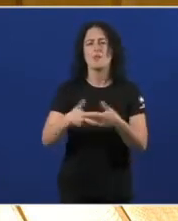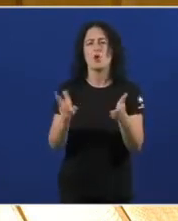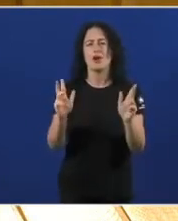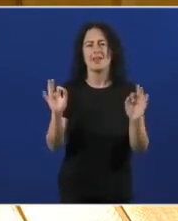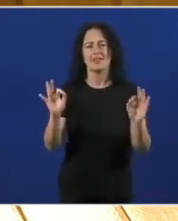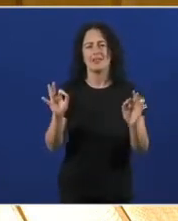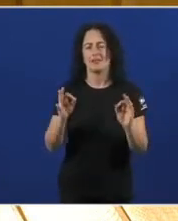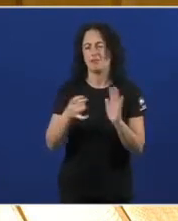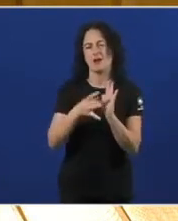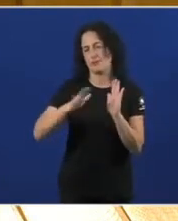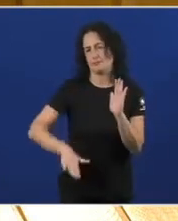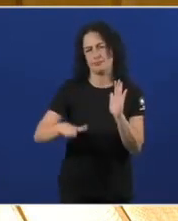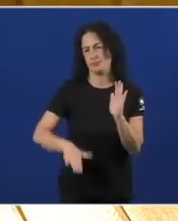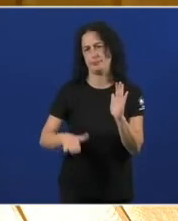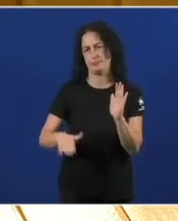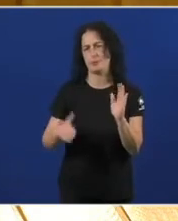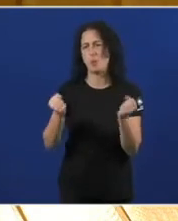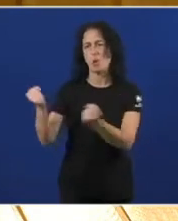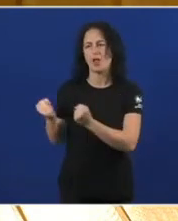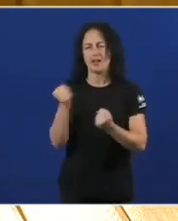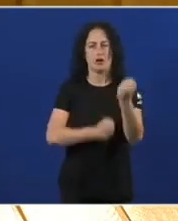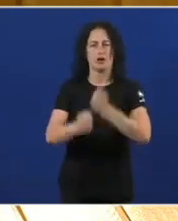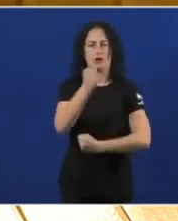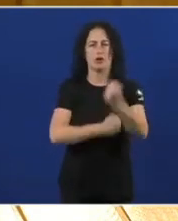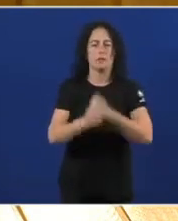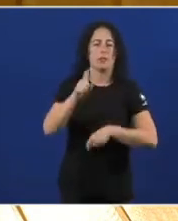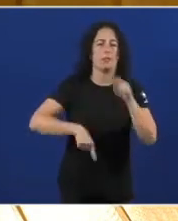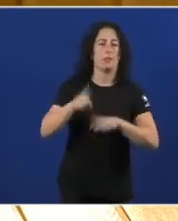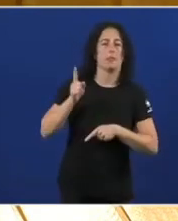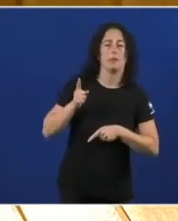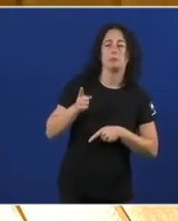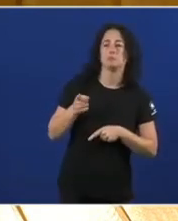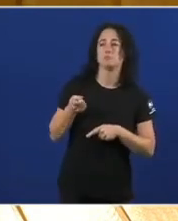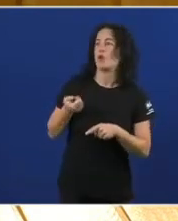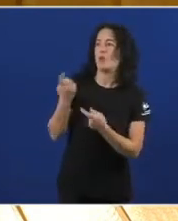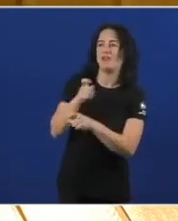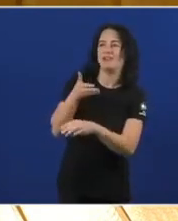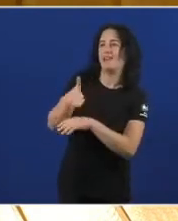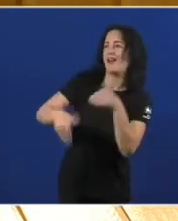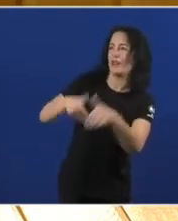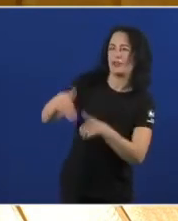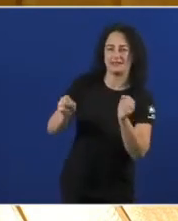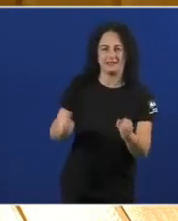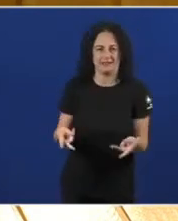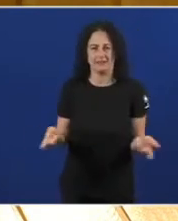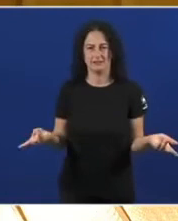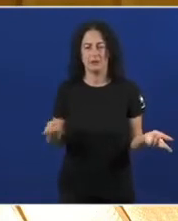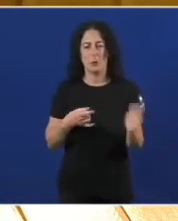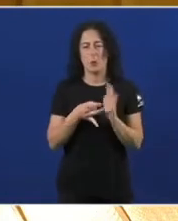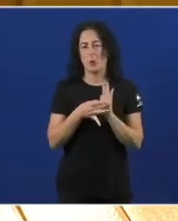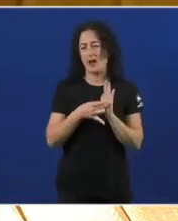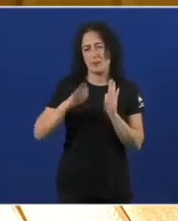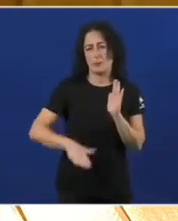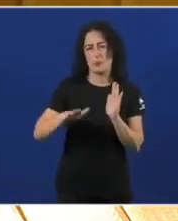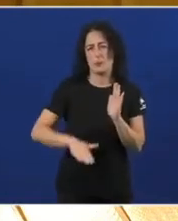De baixa calidade Na que os poderes Económicos Fan e desfan Sin presentarse As eleccións Unha democracia De baixa calidade Porque ten